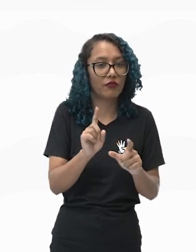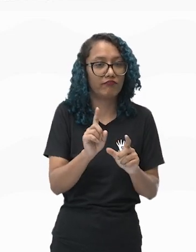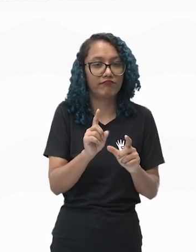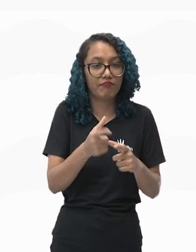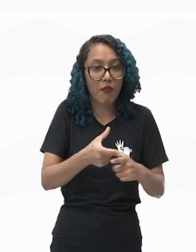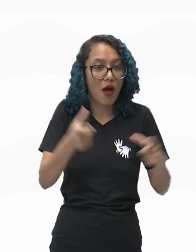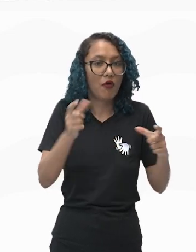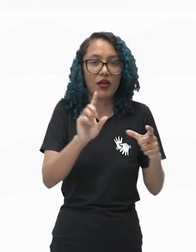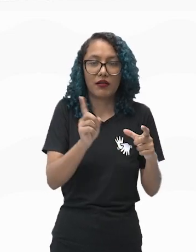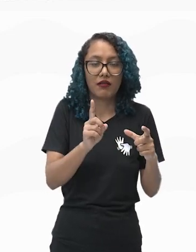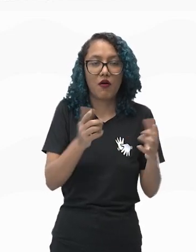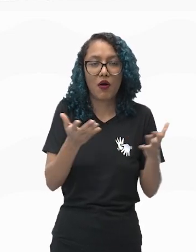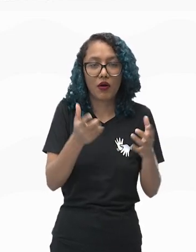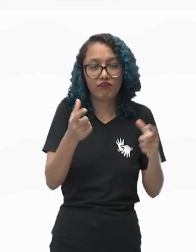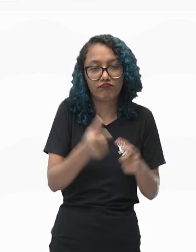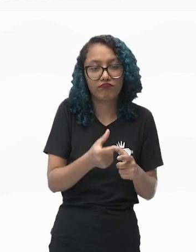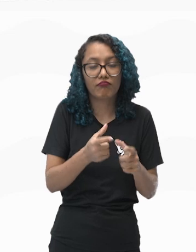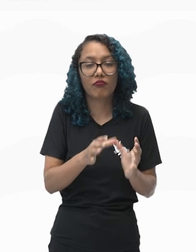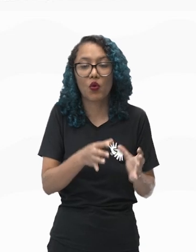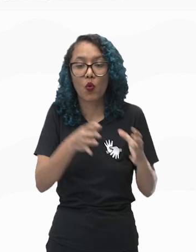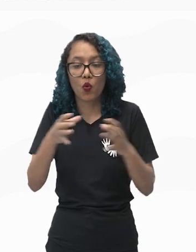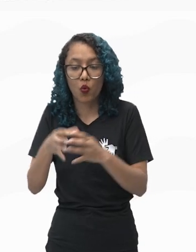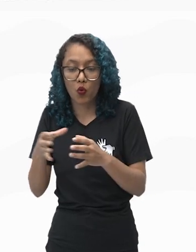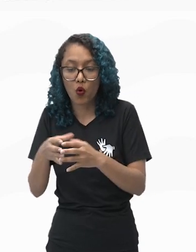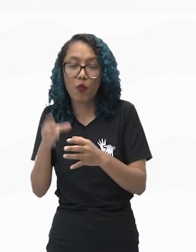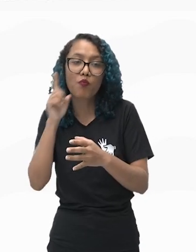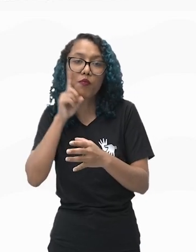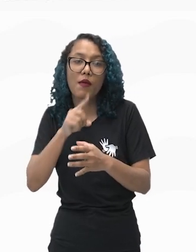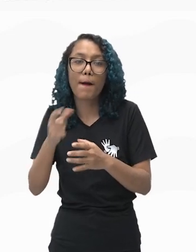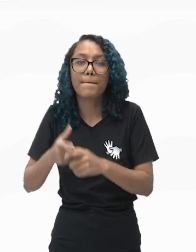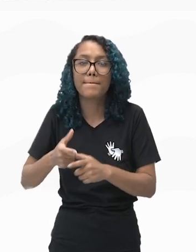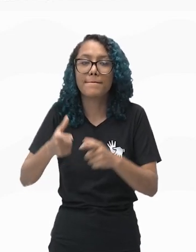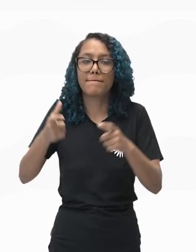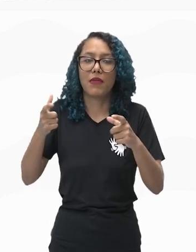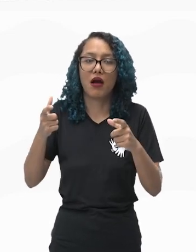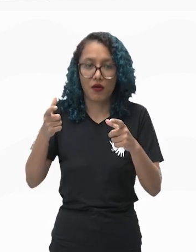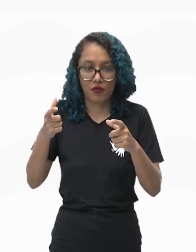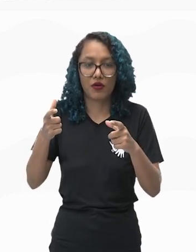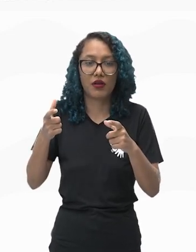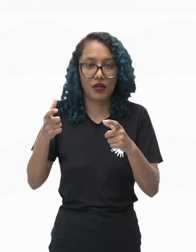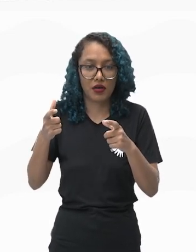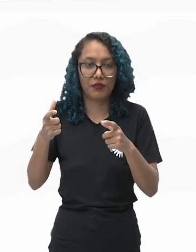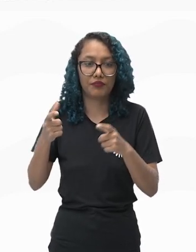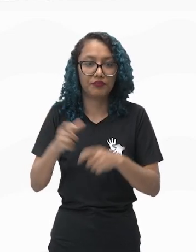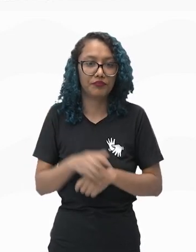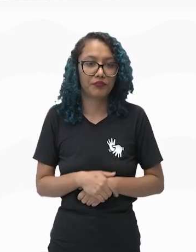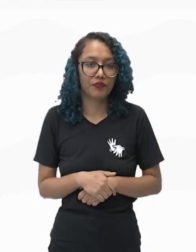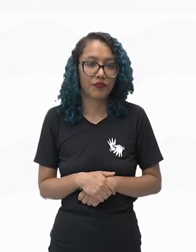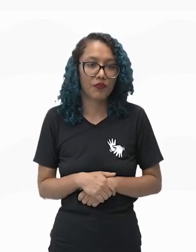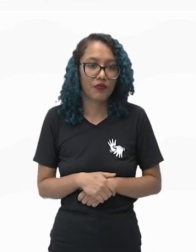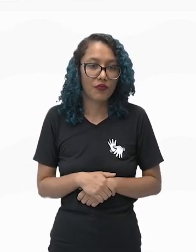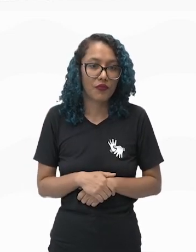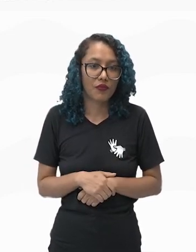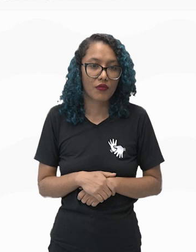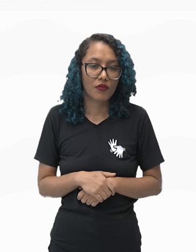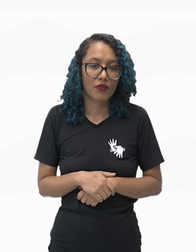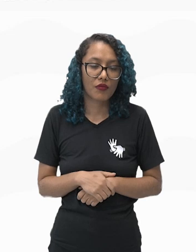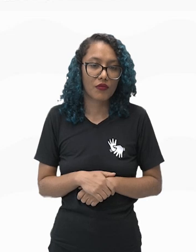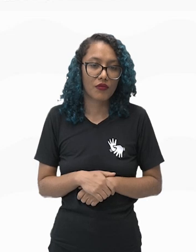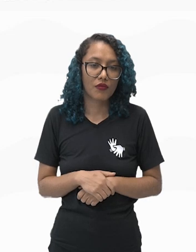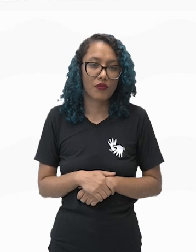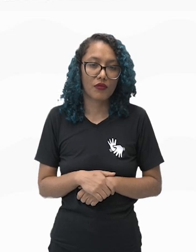os pardos a maior parcela entre as 5 categorias que foram agora há pouco citadas no